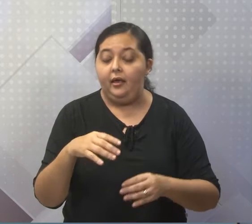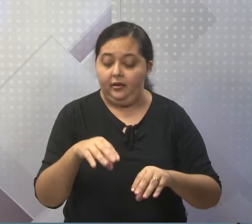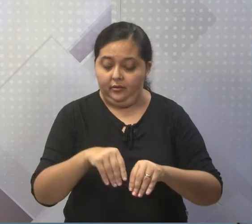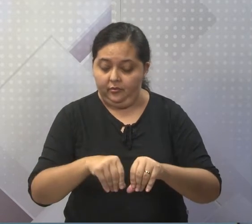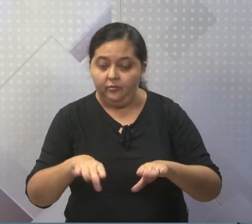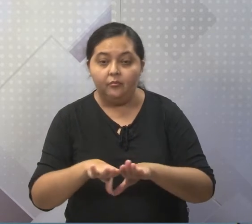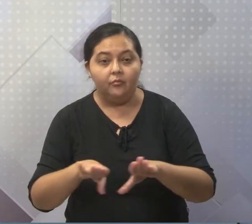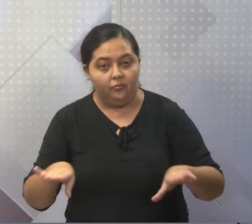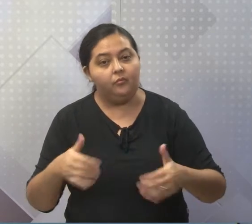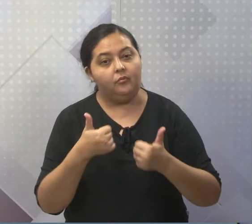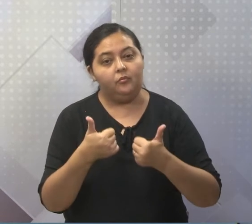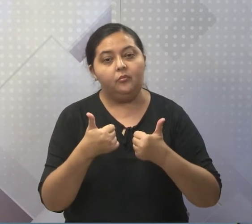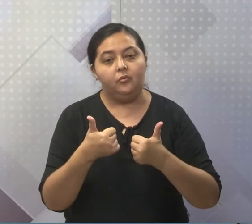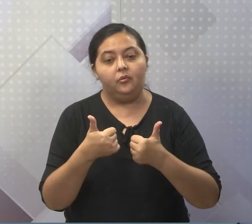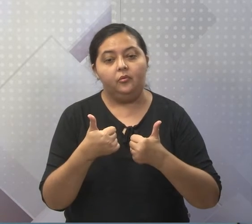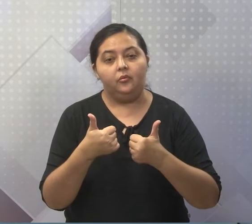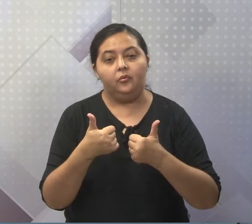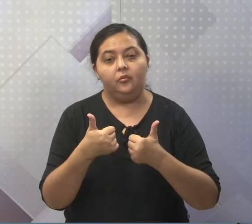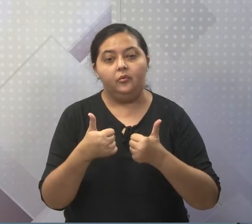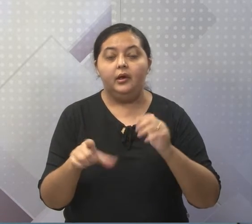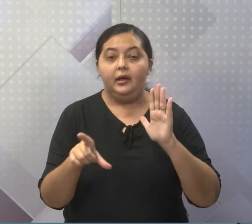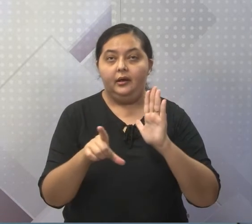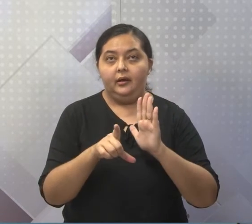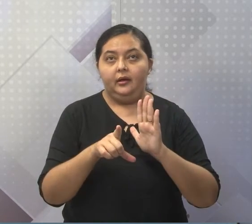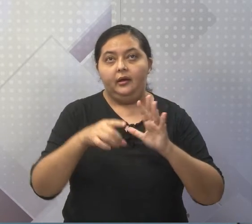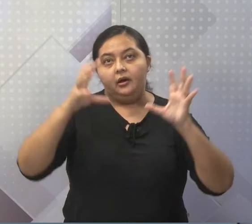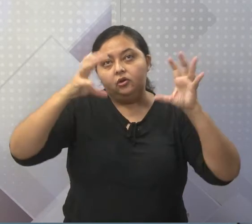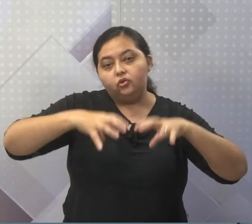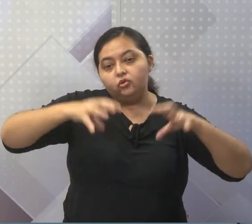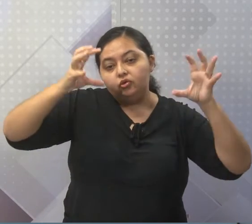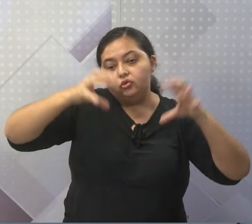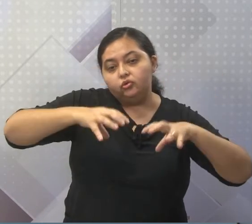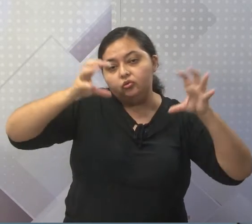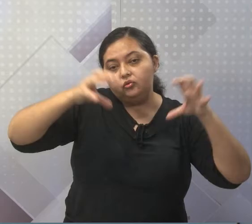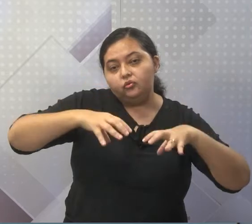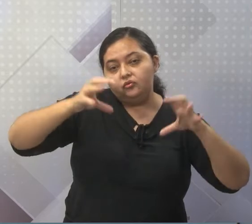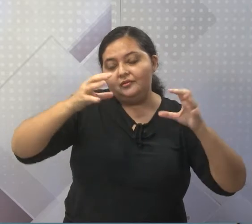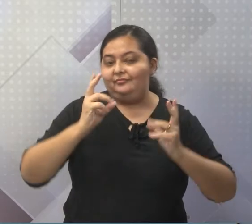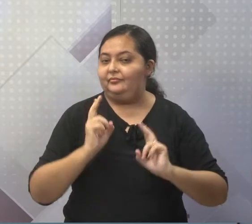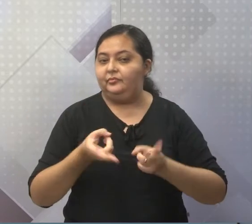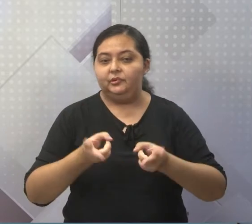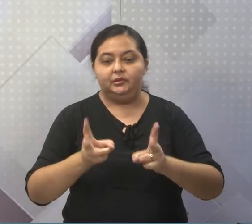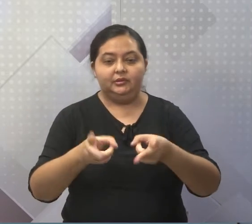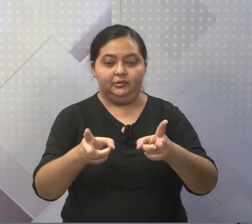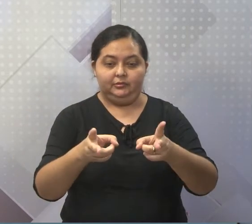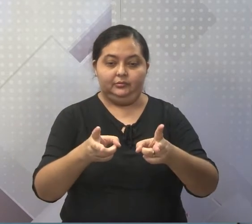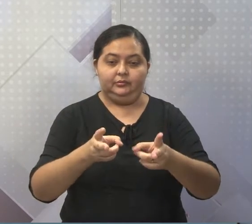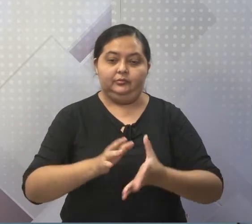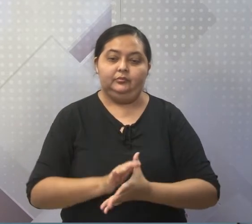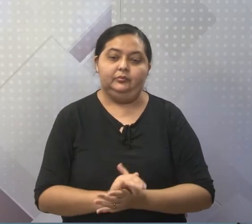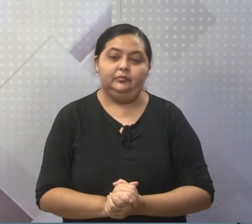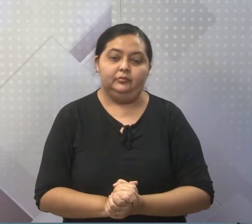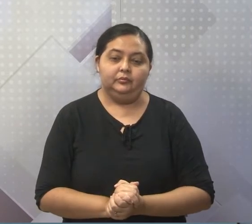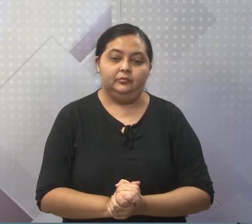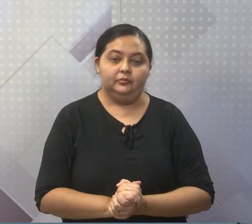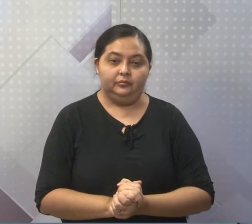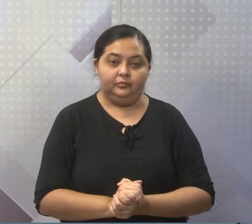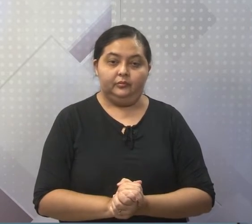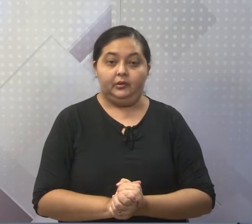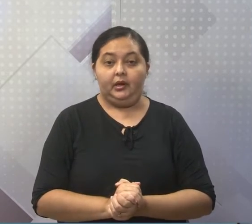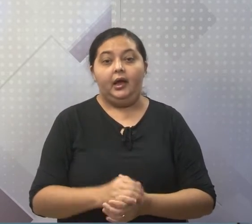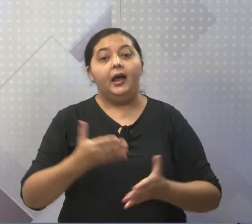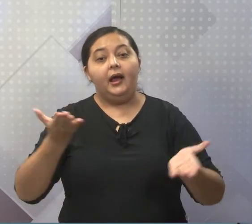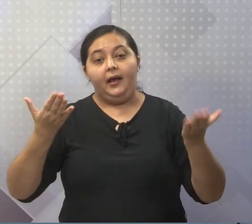e a gente tem a questão da regularização das chuvas que a gente tem chuvas regulares lógico no litoral